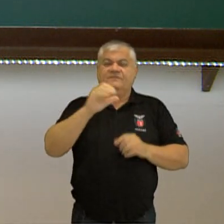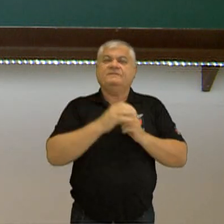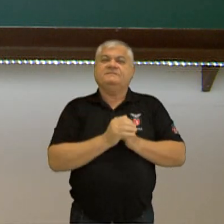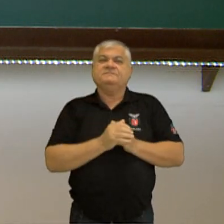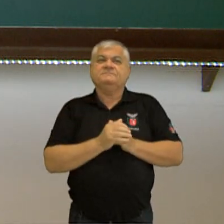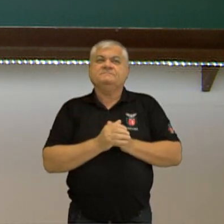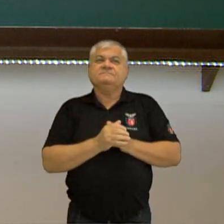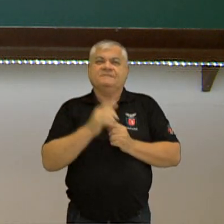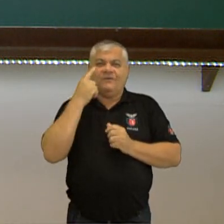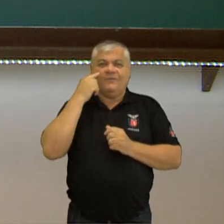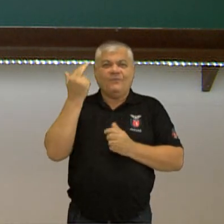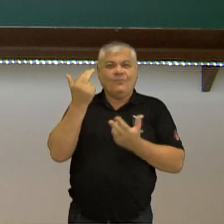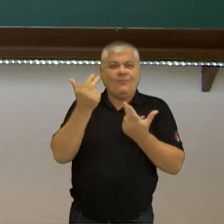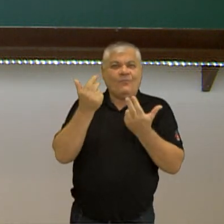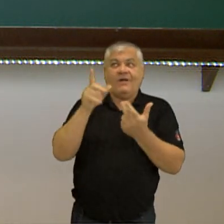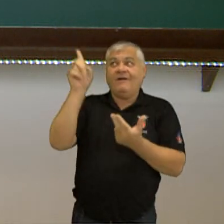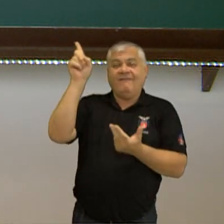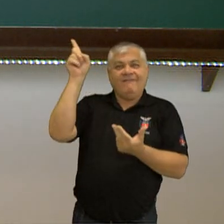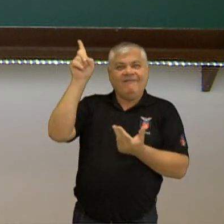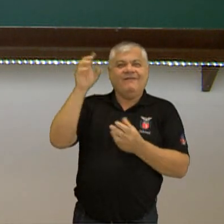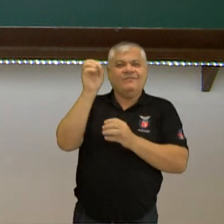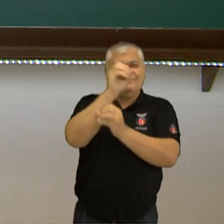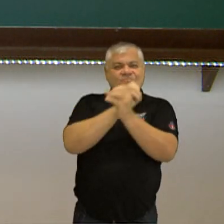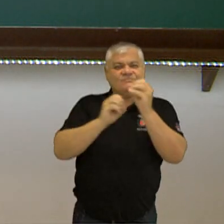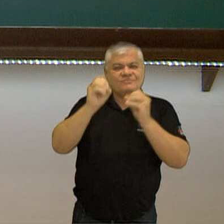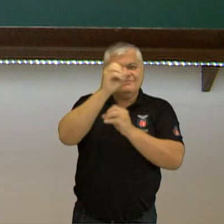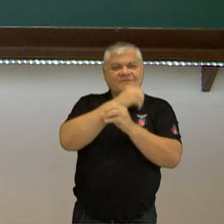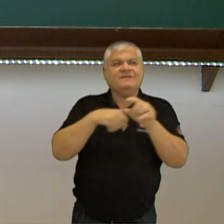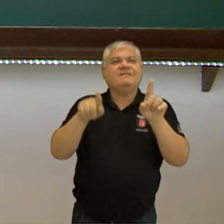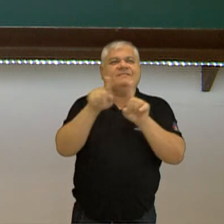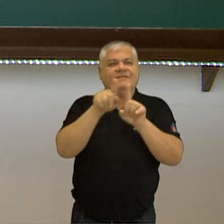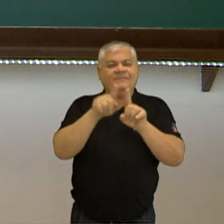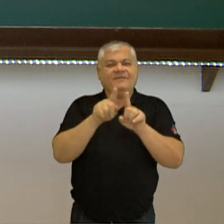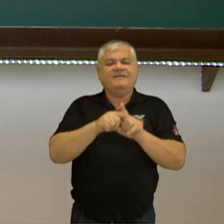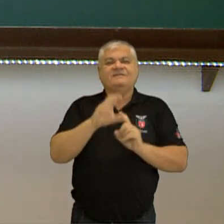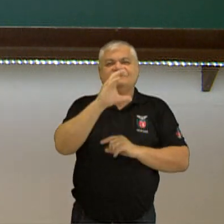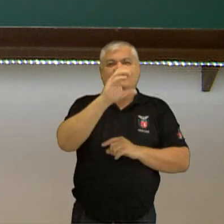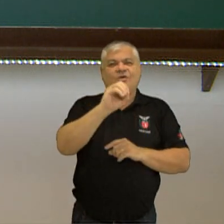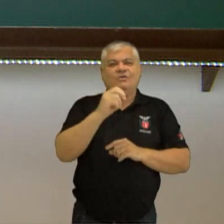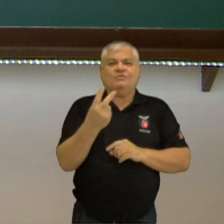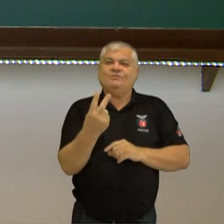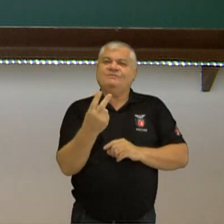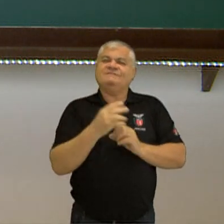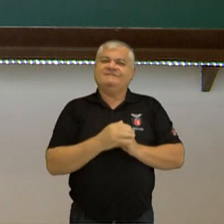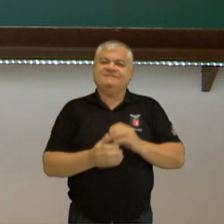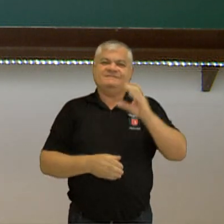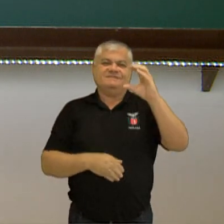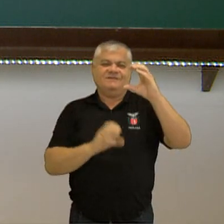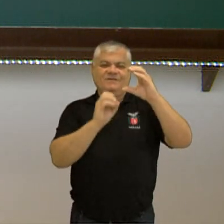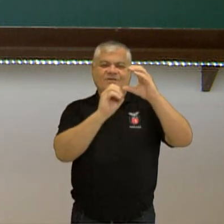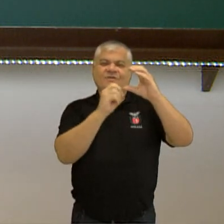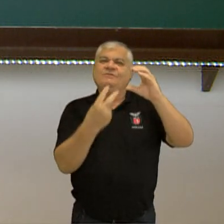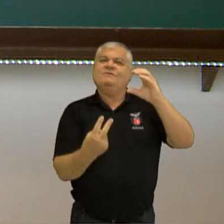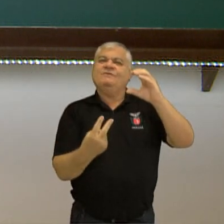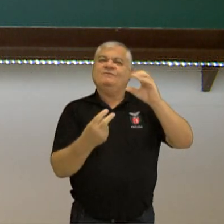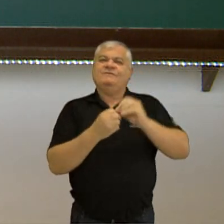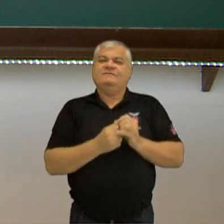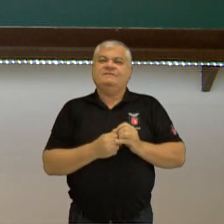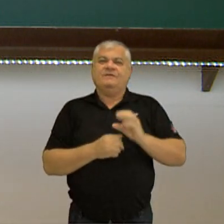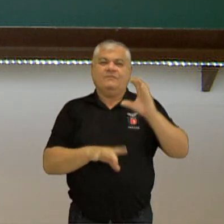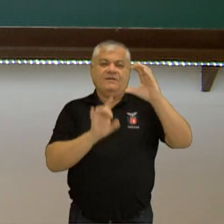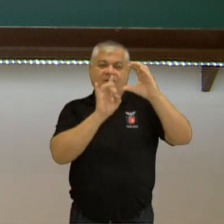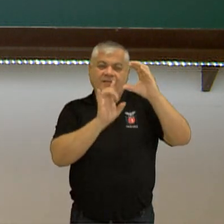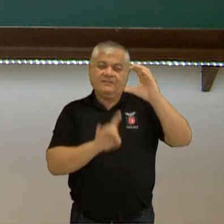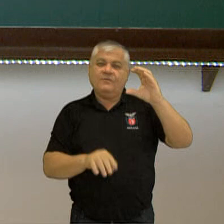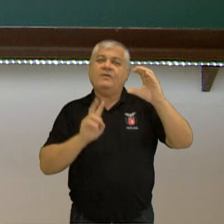está ocorrendo aqui nos átomos de oxigênio também, que formam o CO2, né? O dióxido de carbono. Cada oxigênio aqui que está se